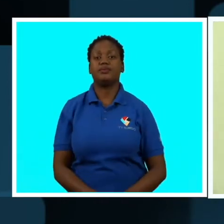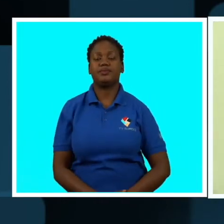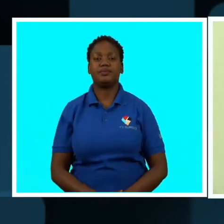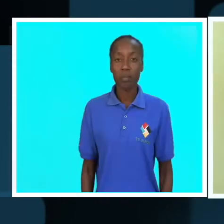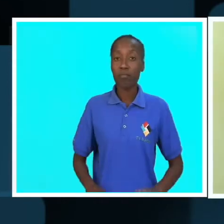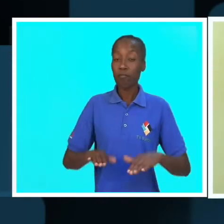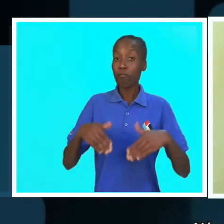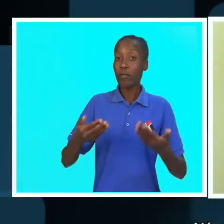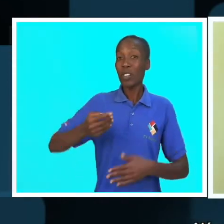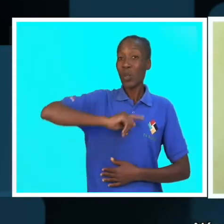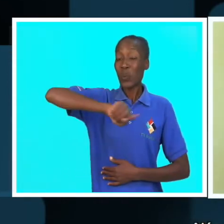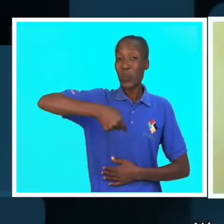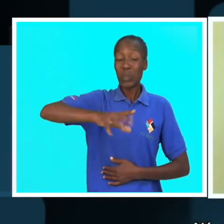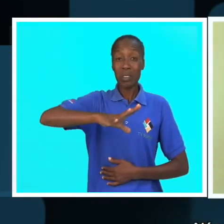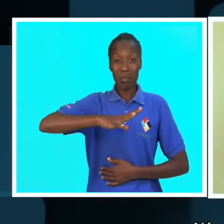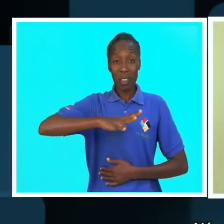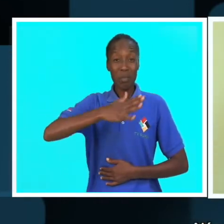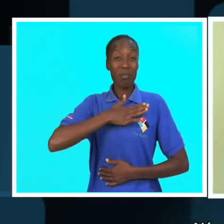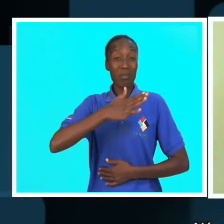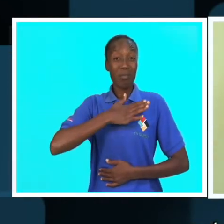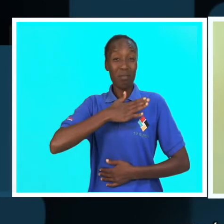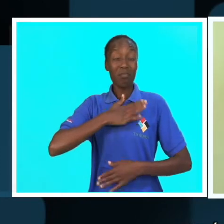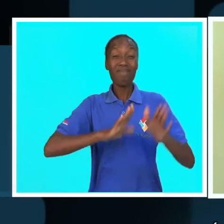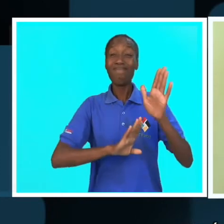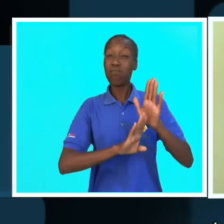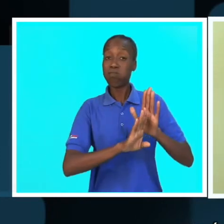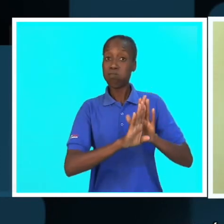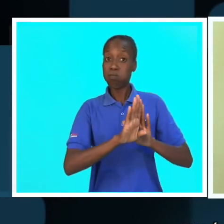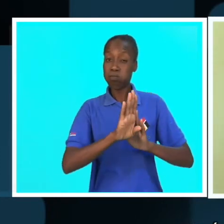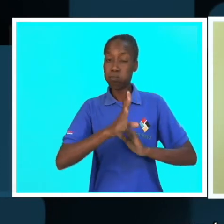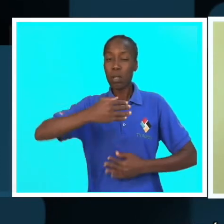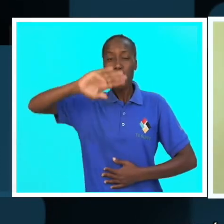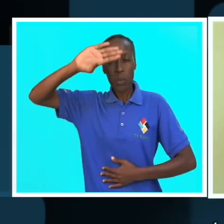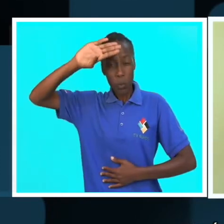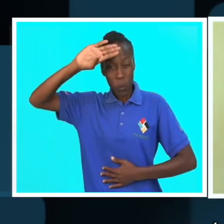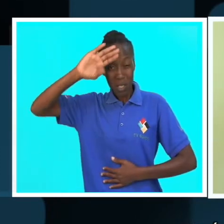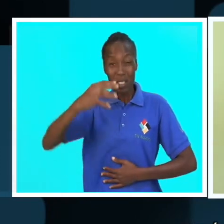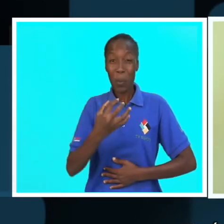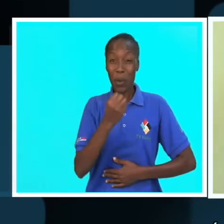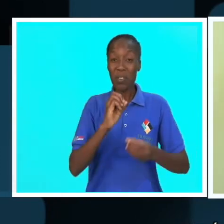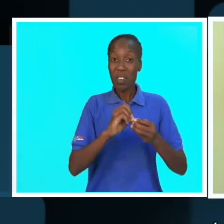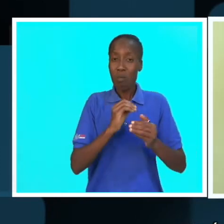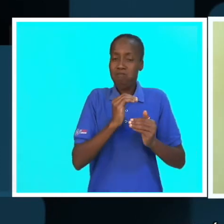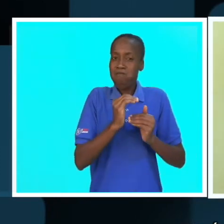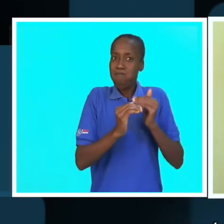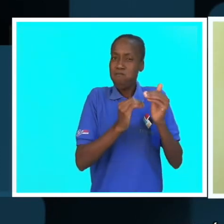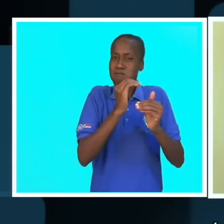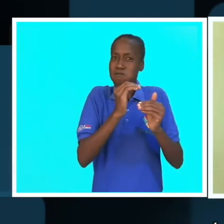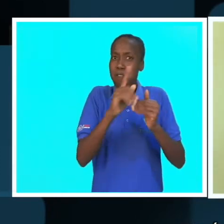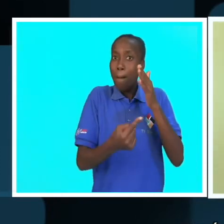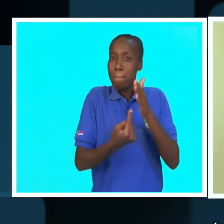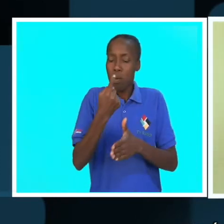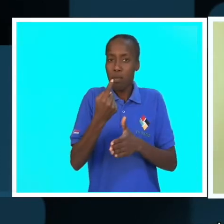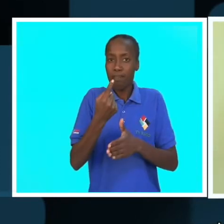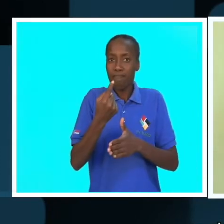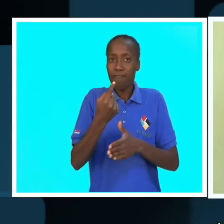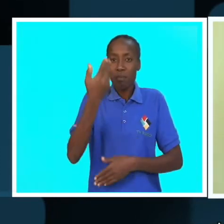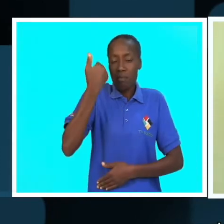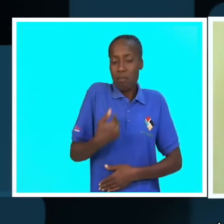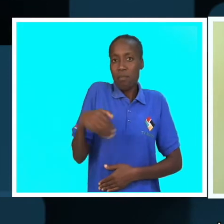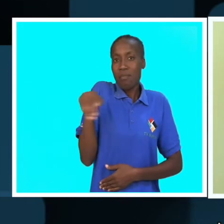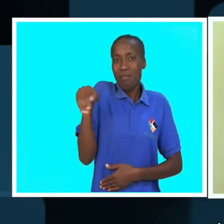Nós temos a hipertensão, que é uma doença que pode evoluir para uma paralisia muscular